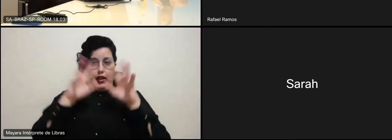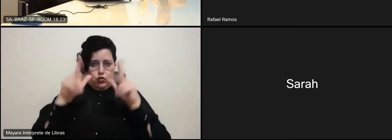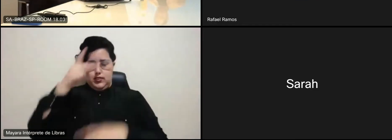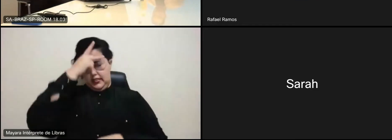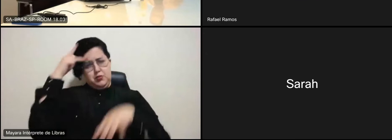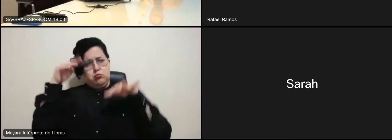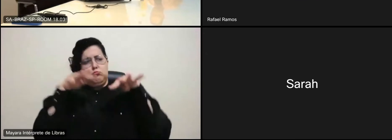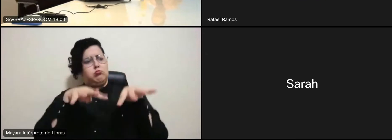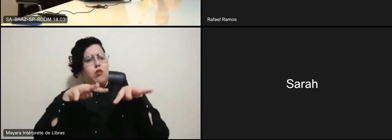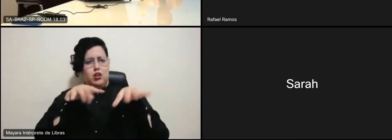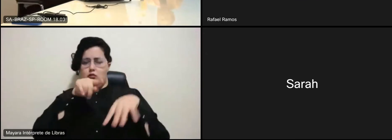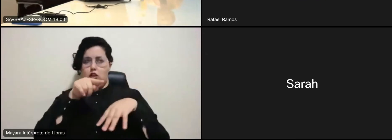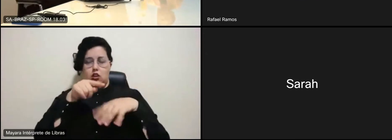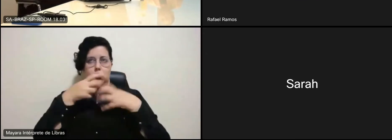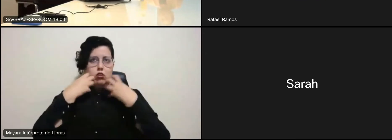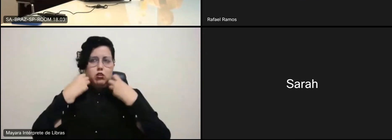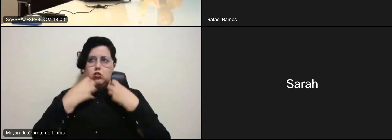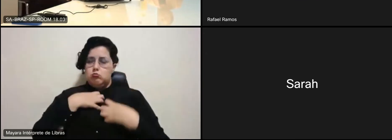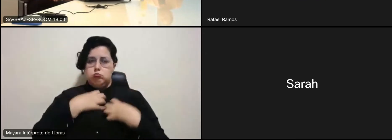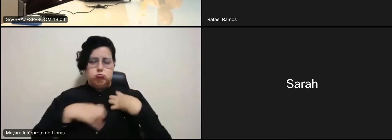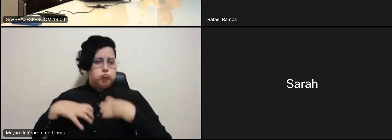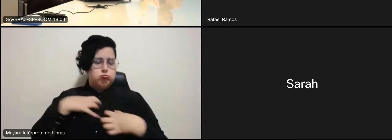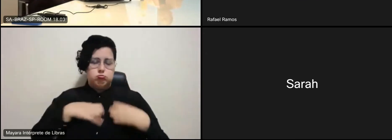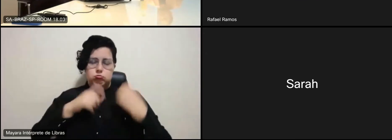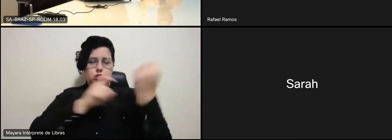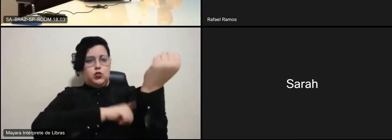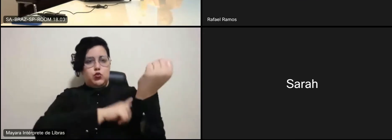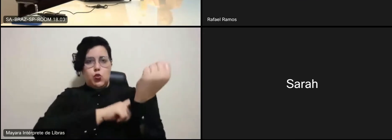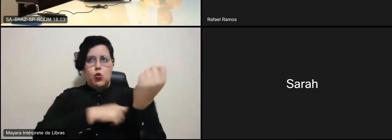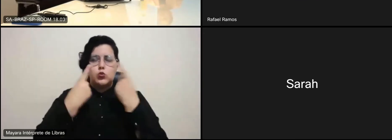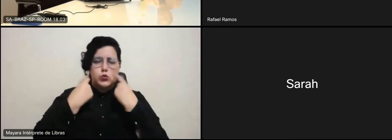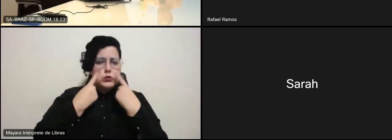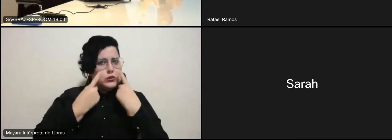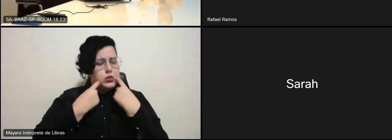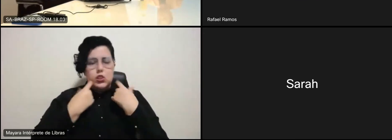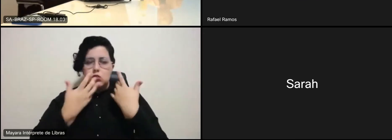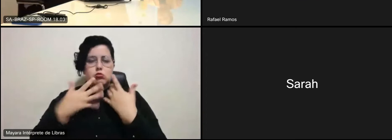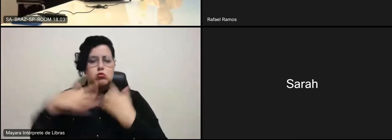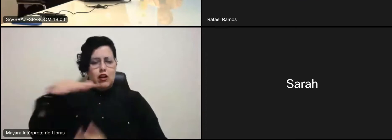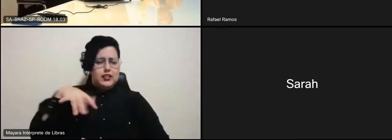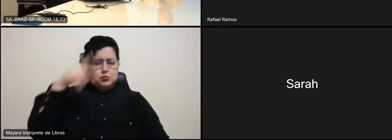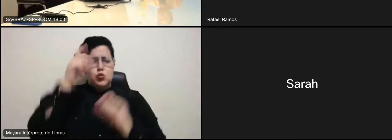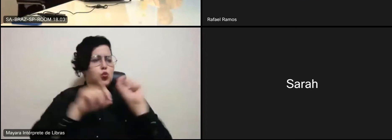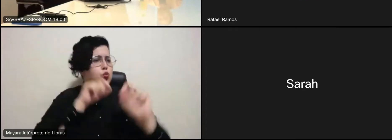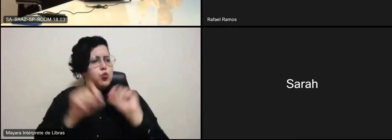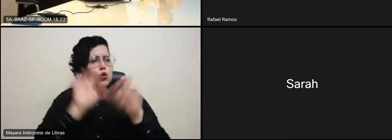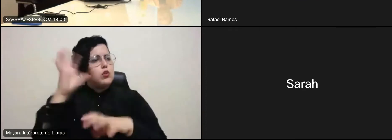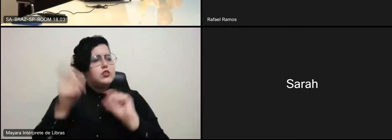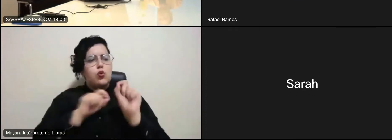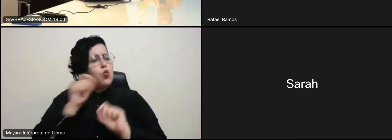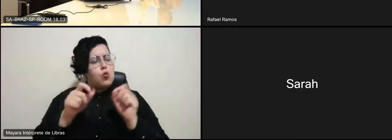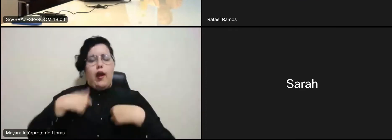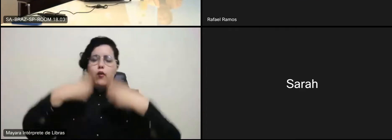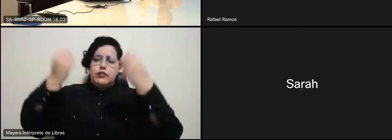claramente eu estava alterado, eu estava muito nervoso, chorando, e os meus colegas me perguntaram o que aconteceu. E aí eu